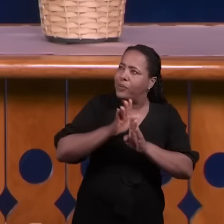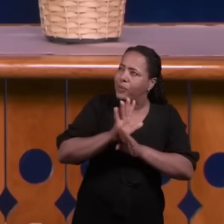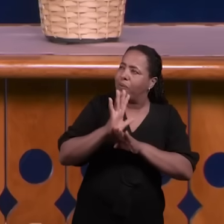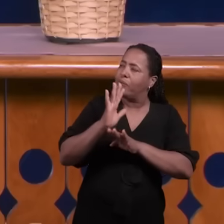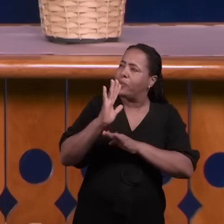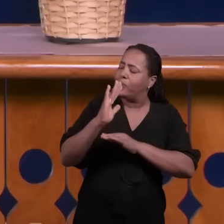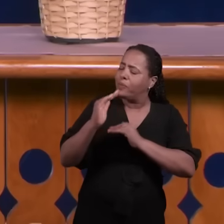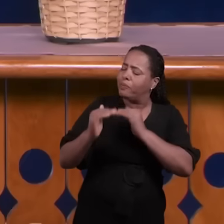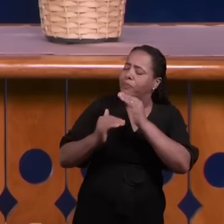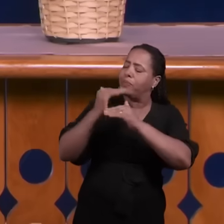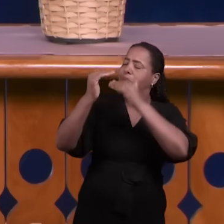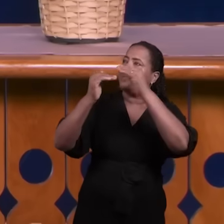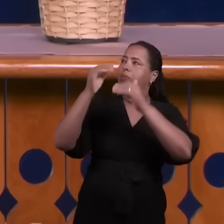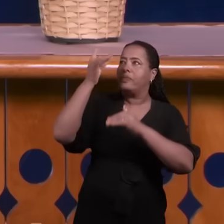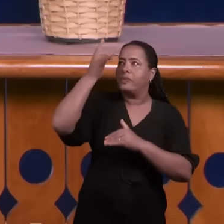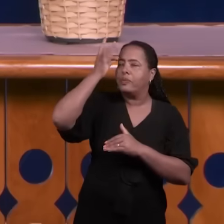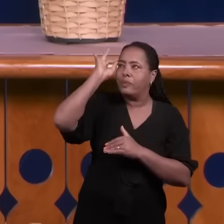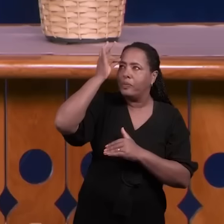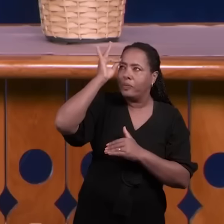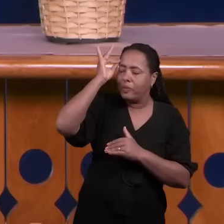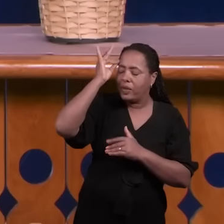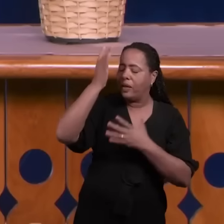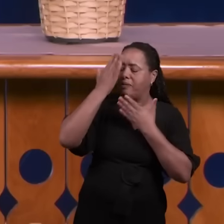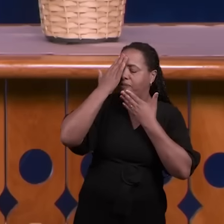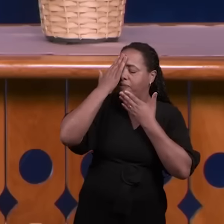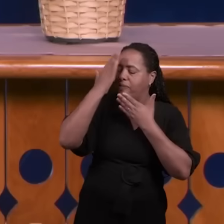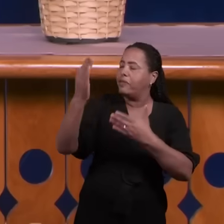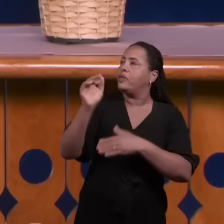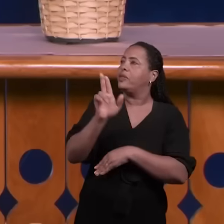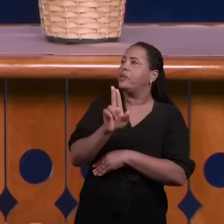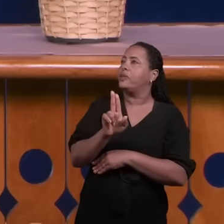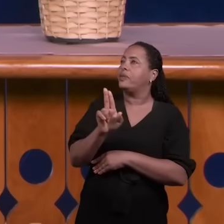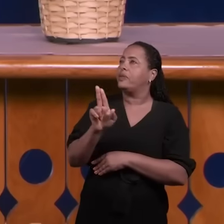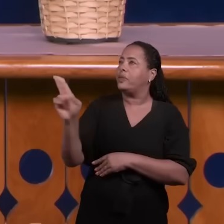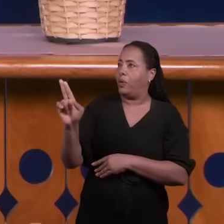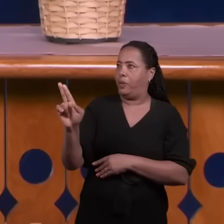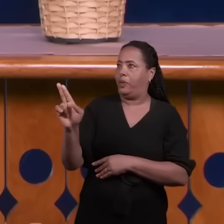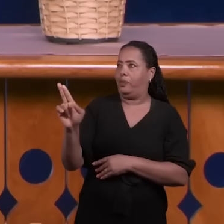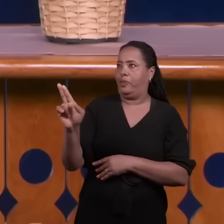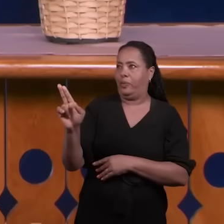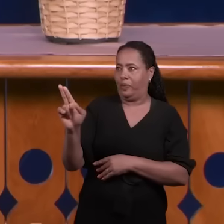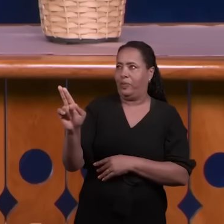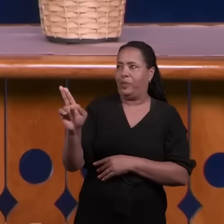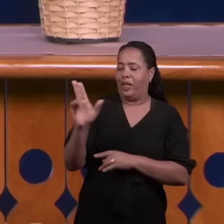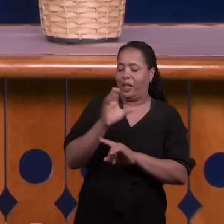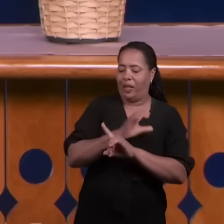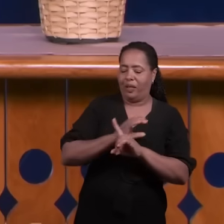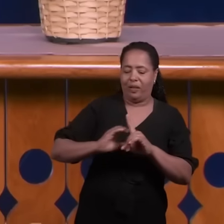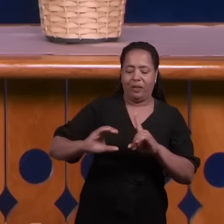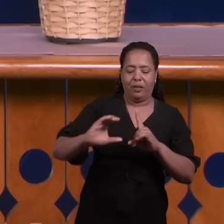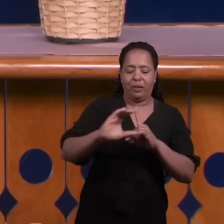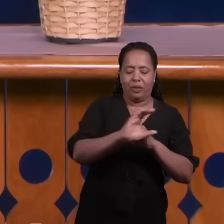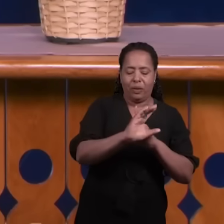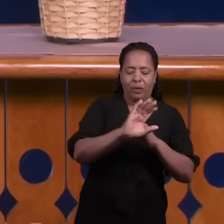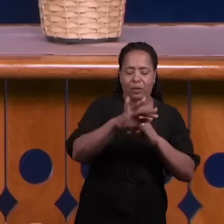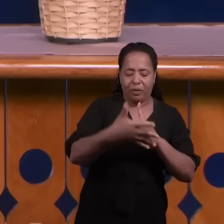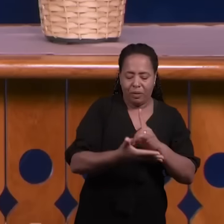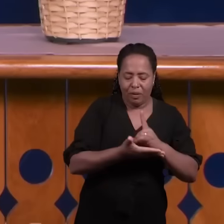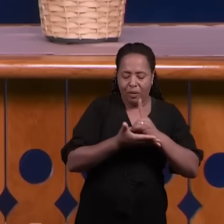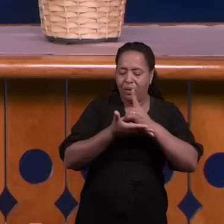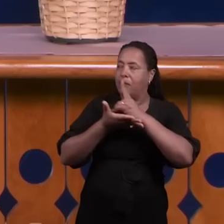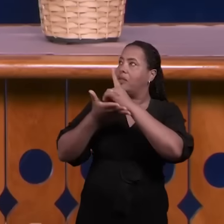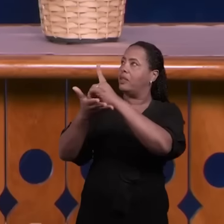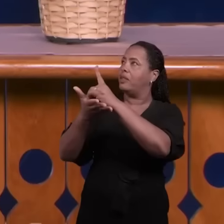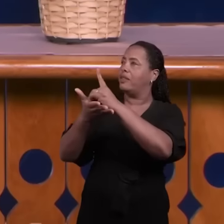instrução, por toda a edificação espiritual. Bendizemos o Teu nome e entregamos a Ti o nosso